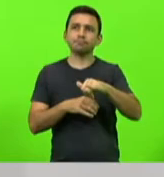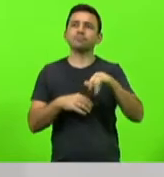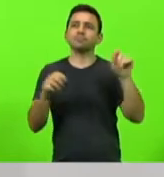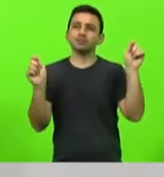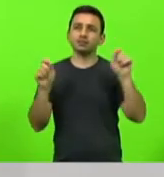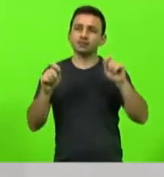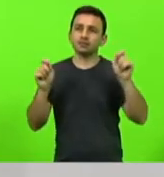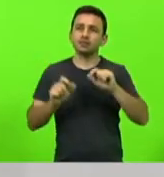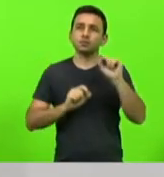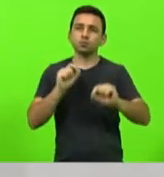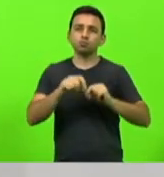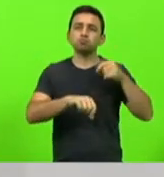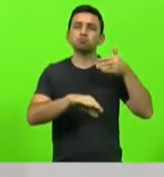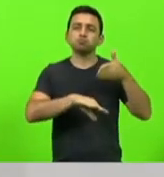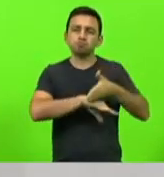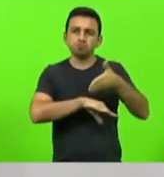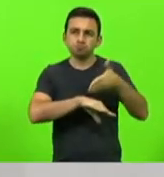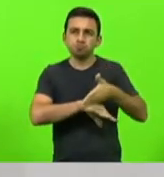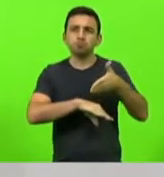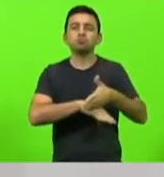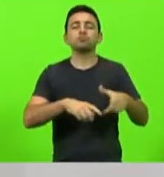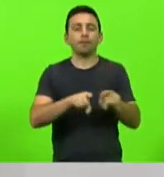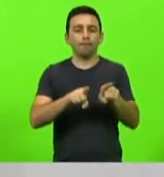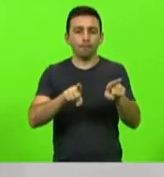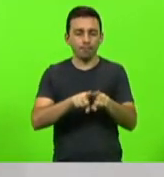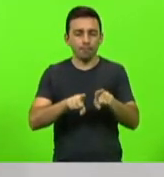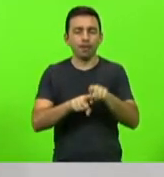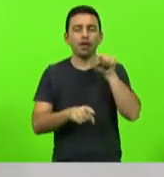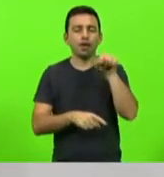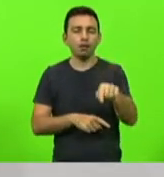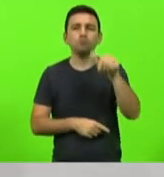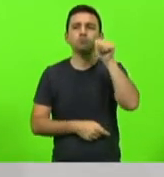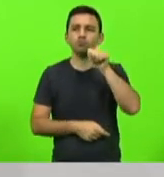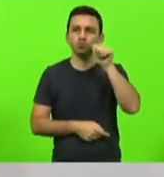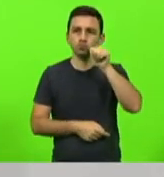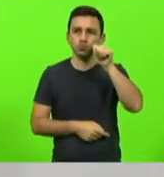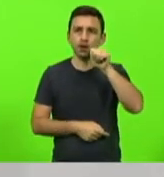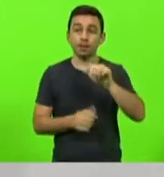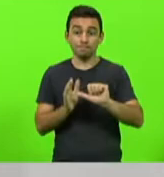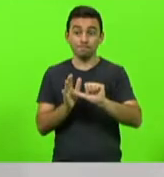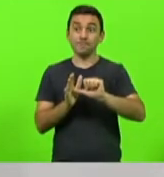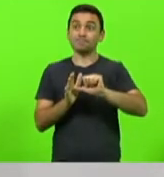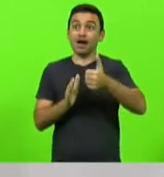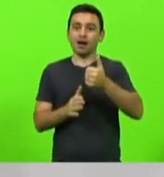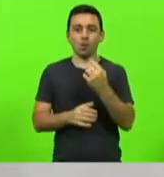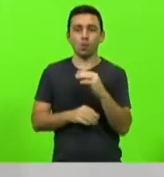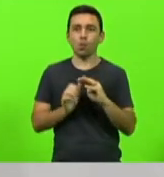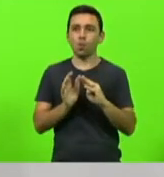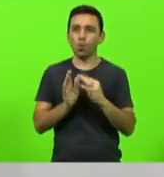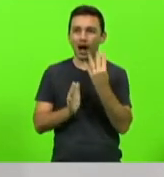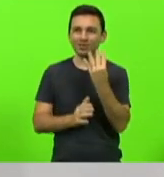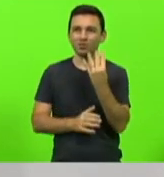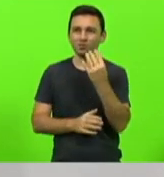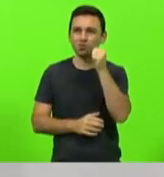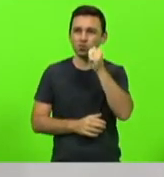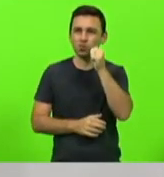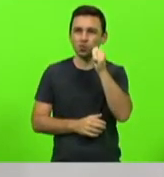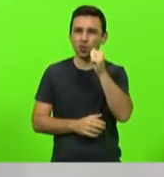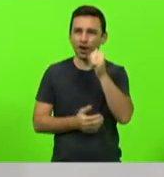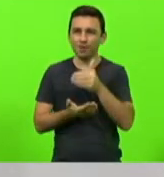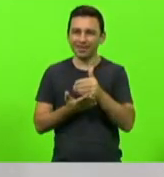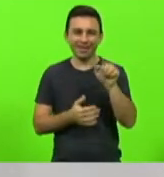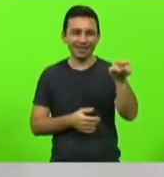a participação de mulheres. E as primeiras quatro mulheres, inclusive uma